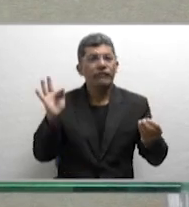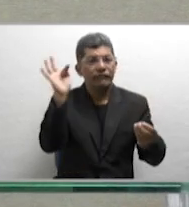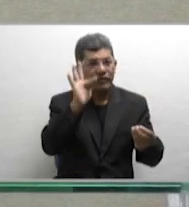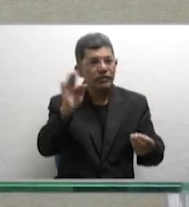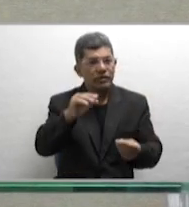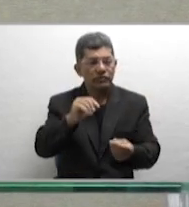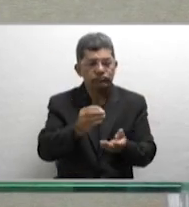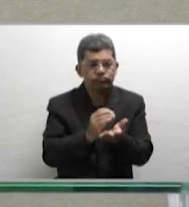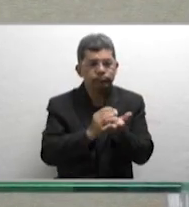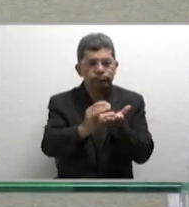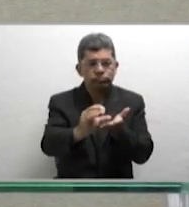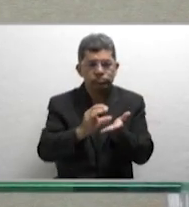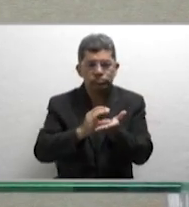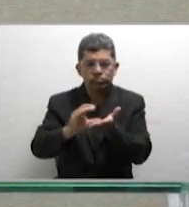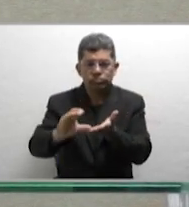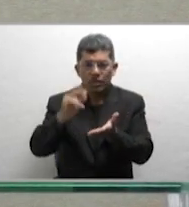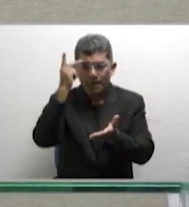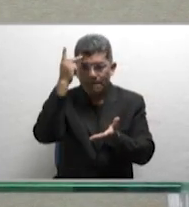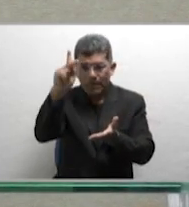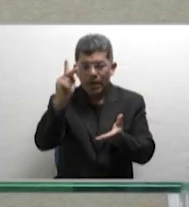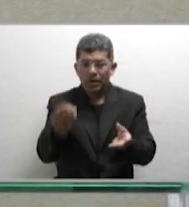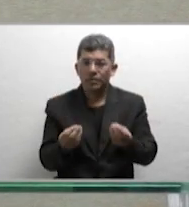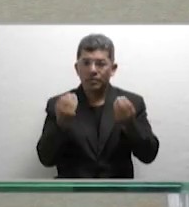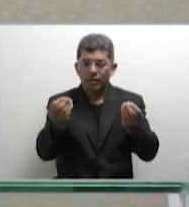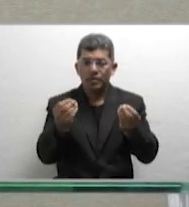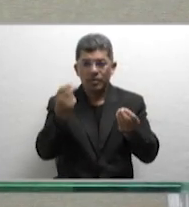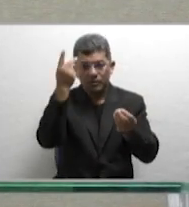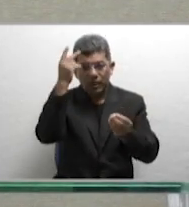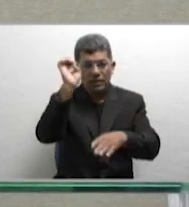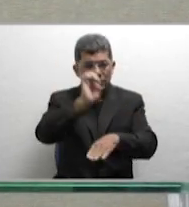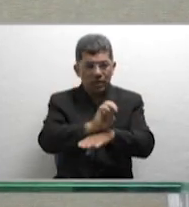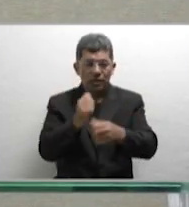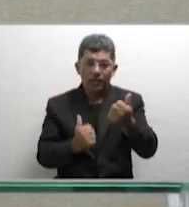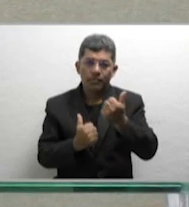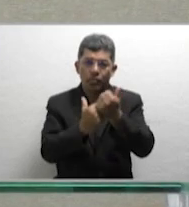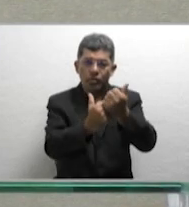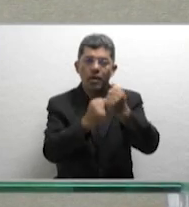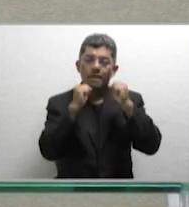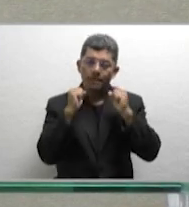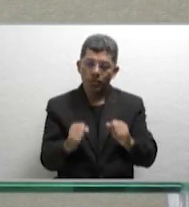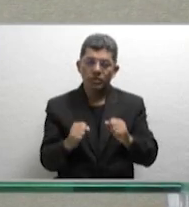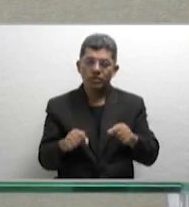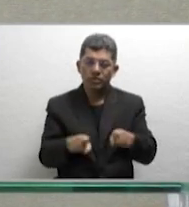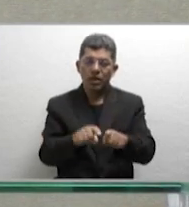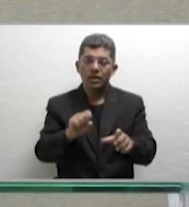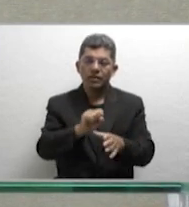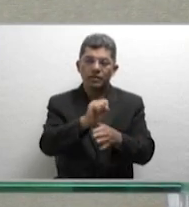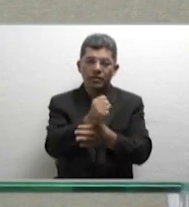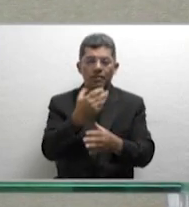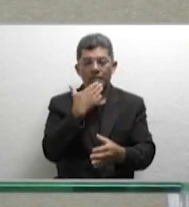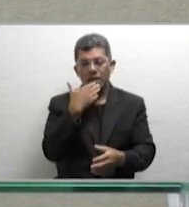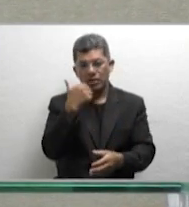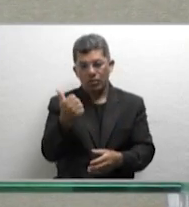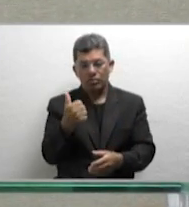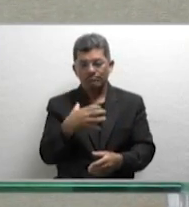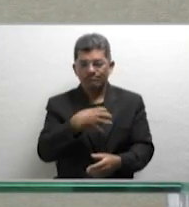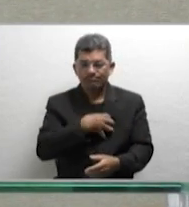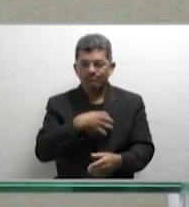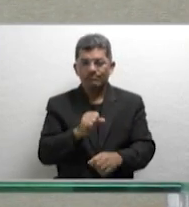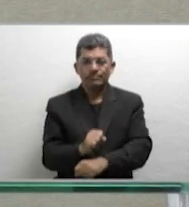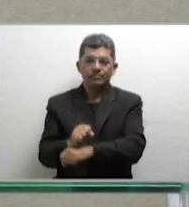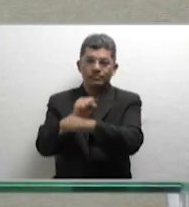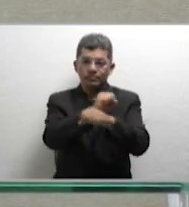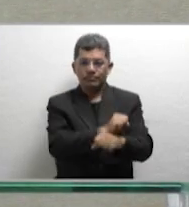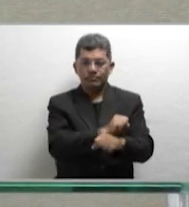aplicado seus recursos para oferecer ao Estado suporte a fim de que ele possa garantir melhor sensação de